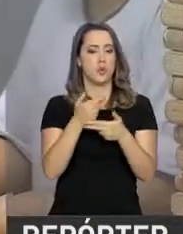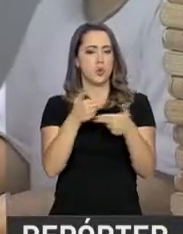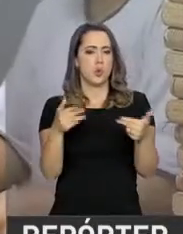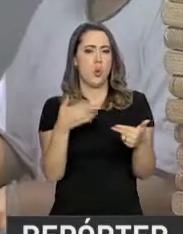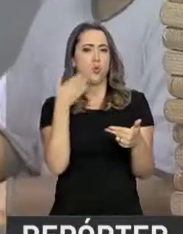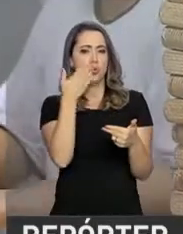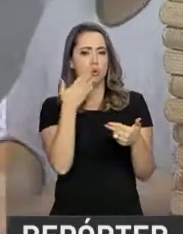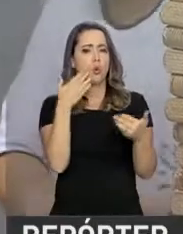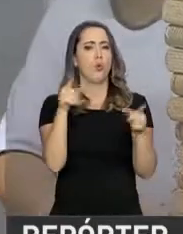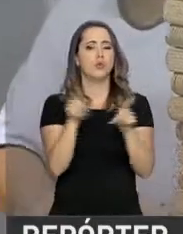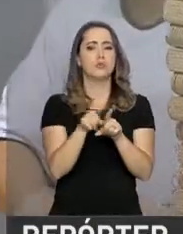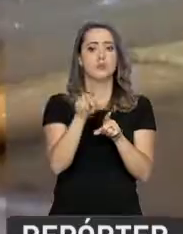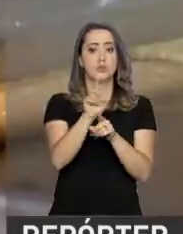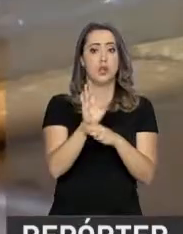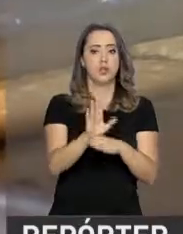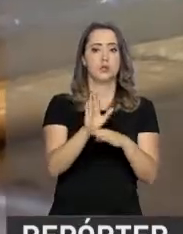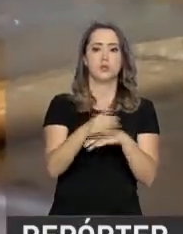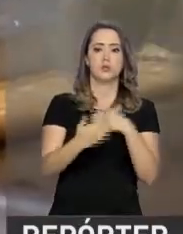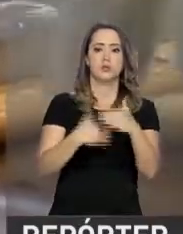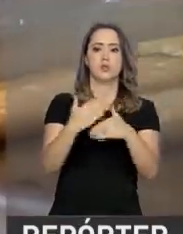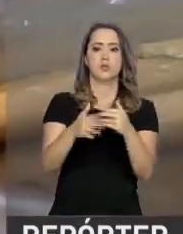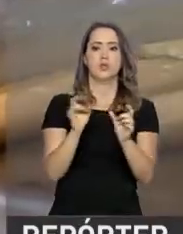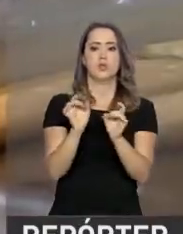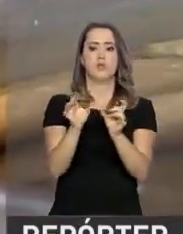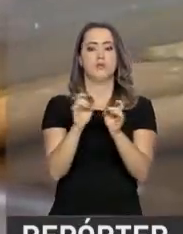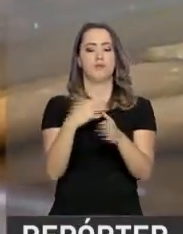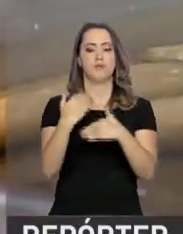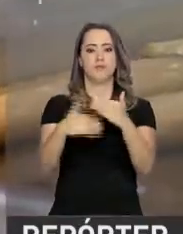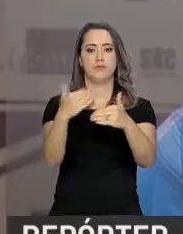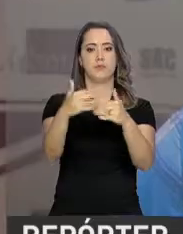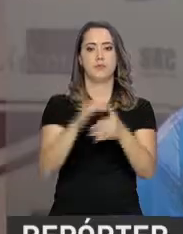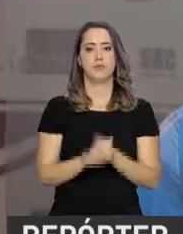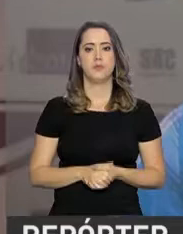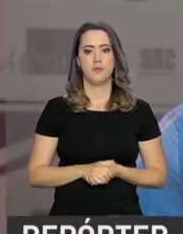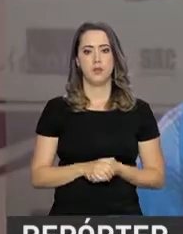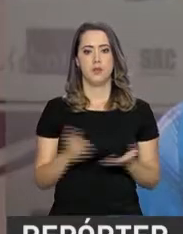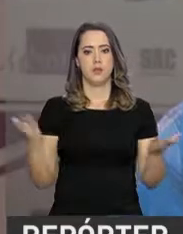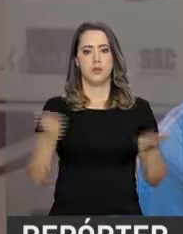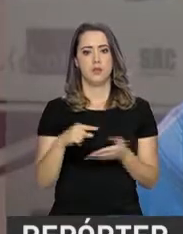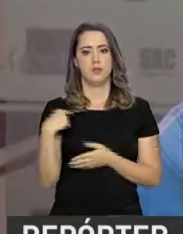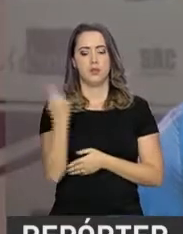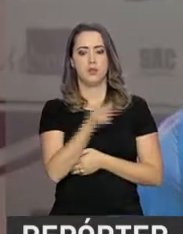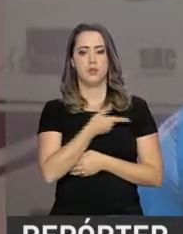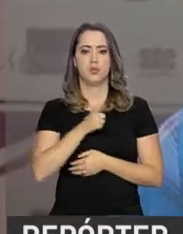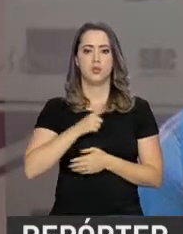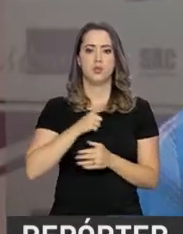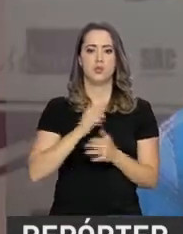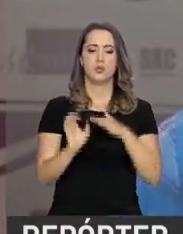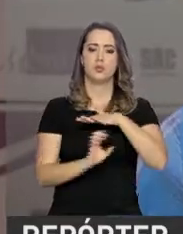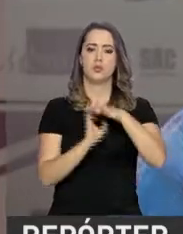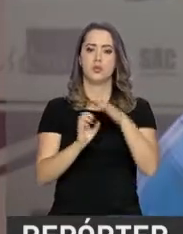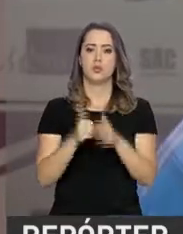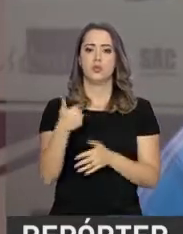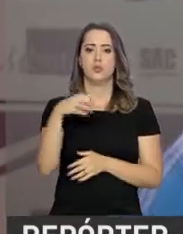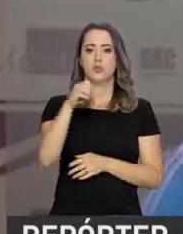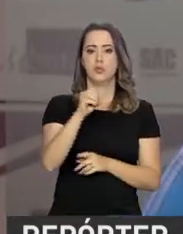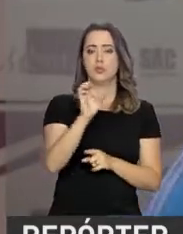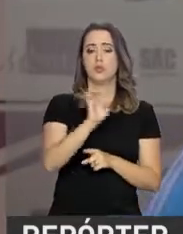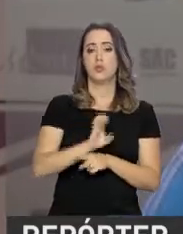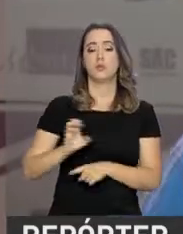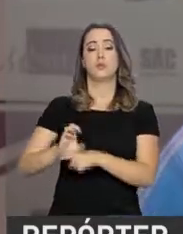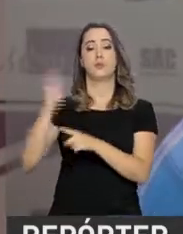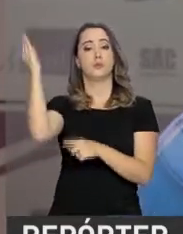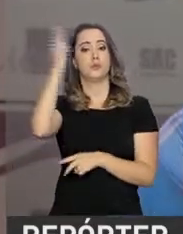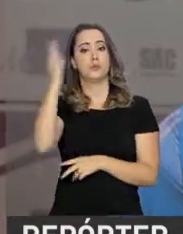um cenário que vem ajudando na expansão dos negócios. Hoje a gente está produzindo já para 19 estados do